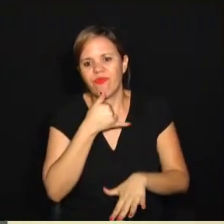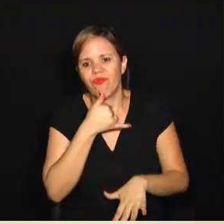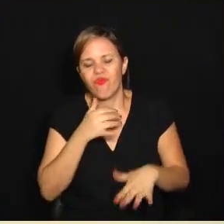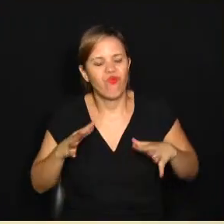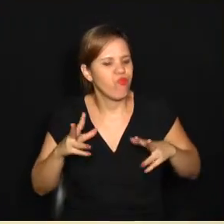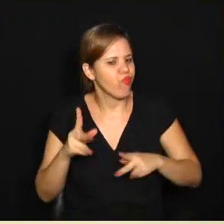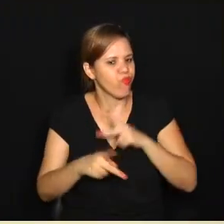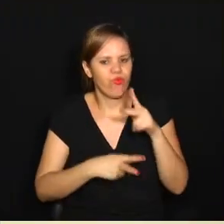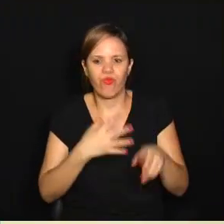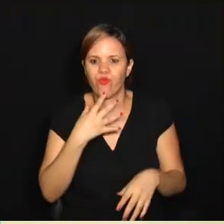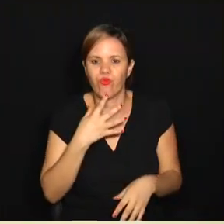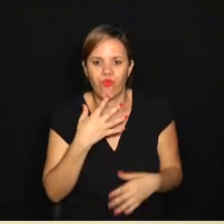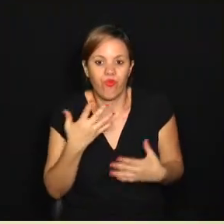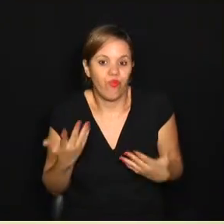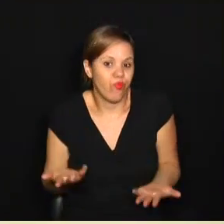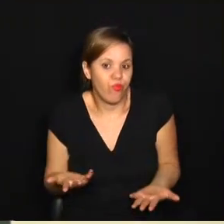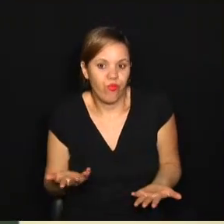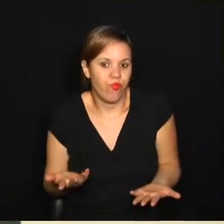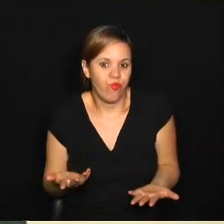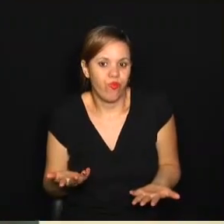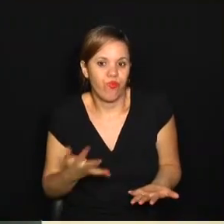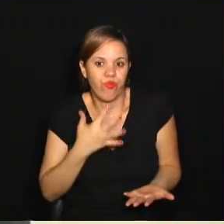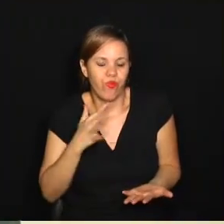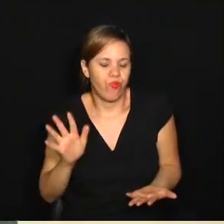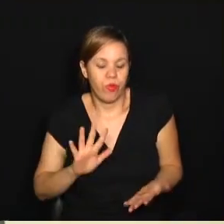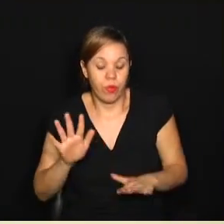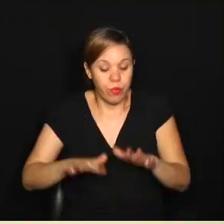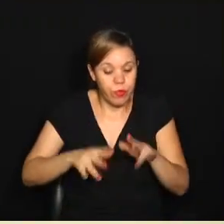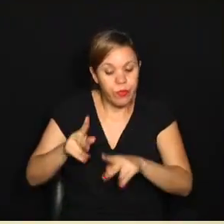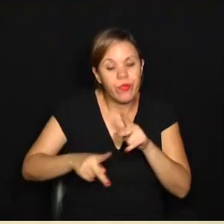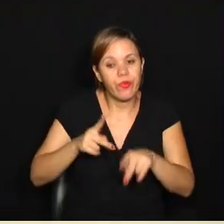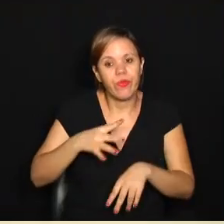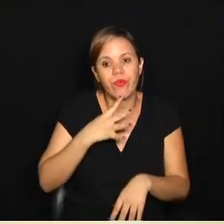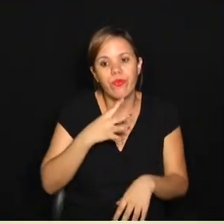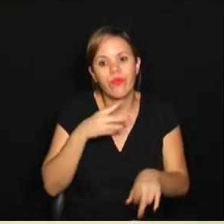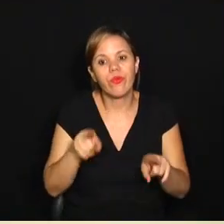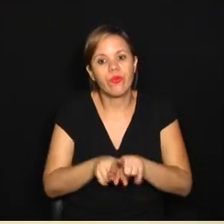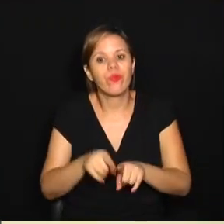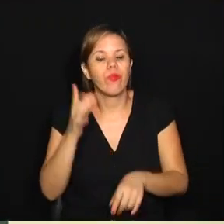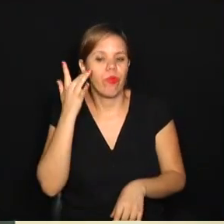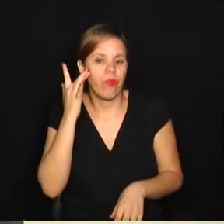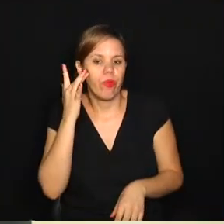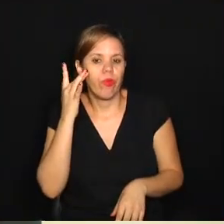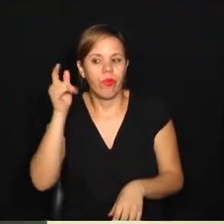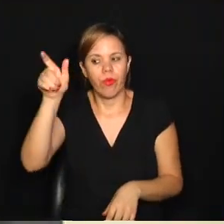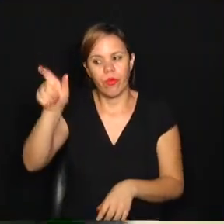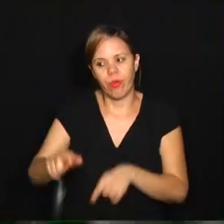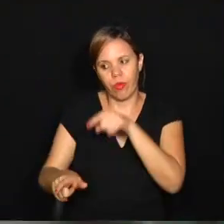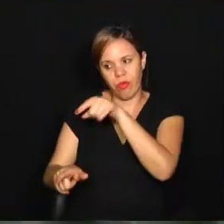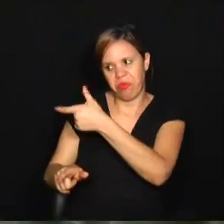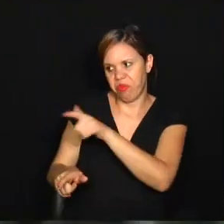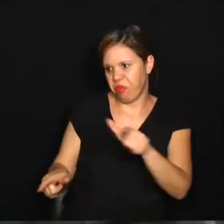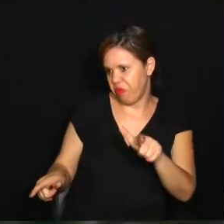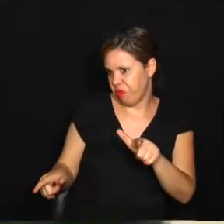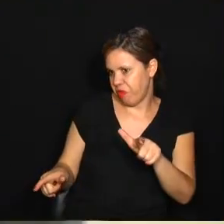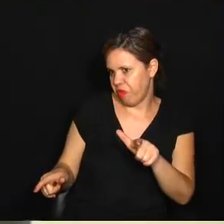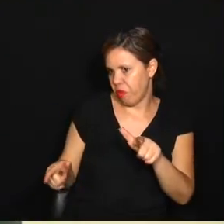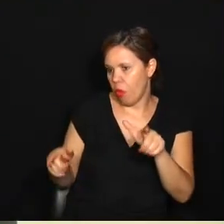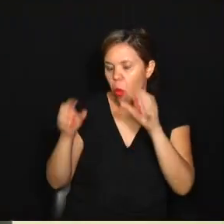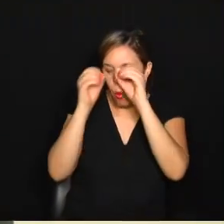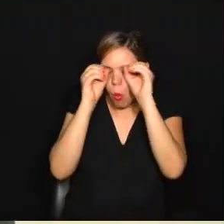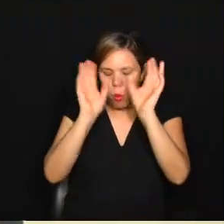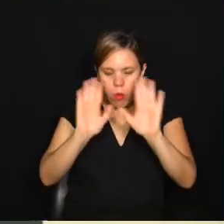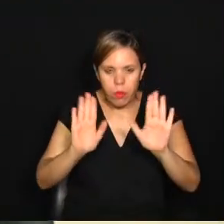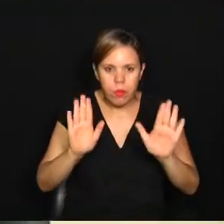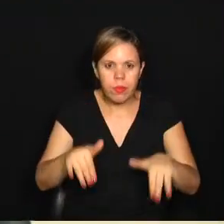pessoas conhecem e, às vezes, as pessoas que conhecem também acham que é para pessoa que não tem visão alguma, mas